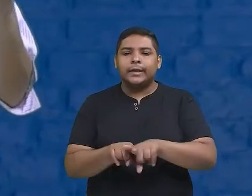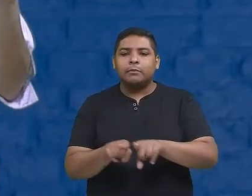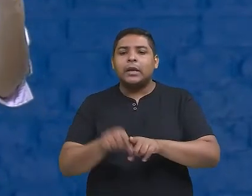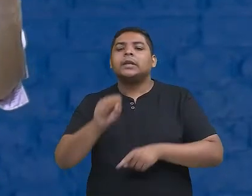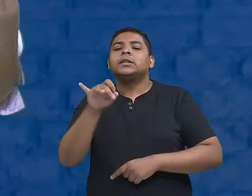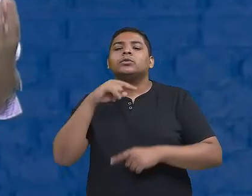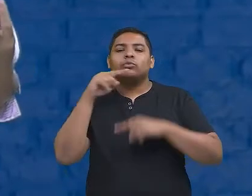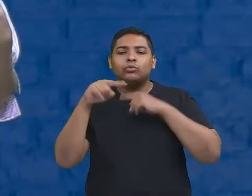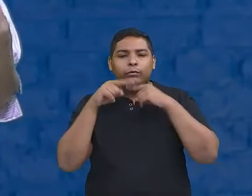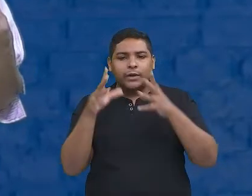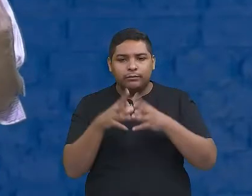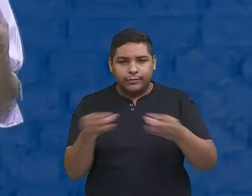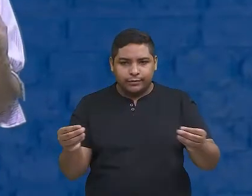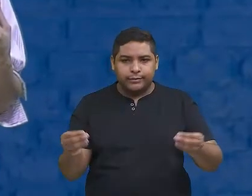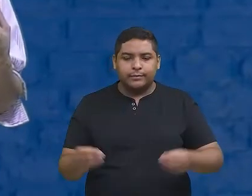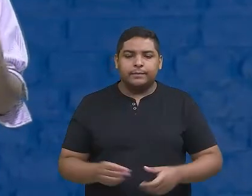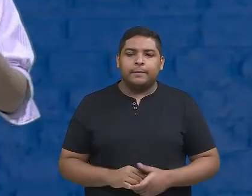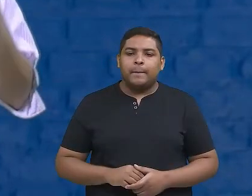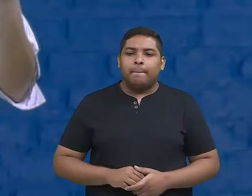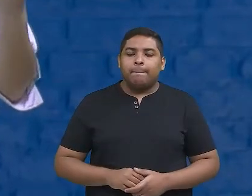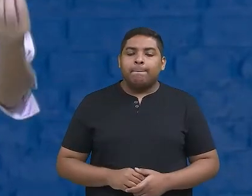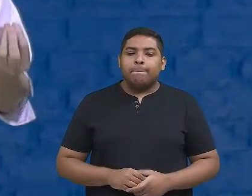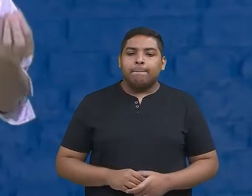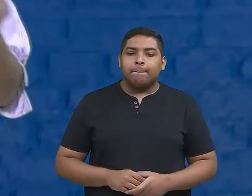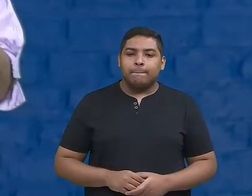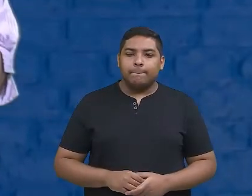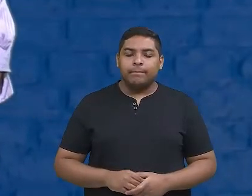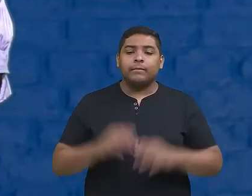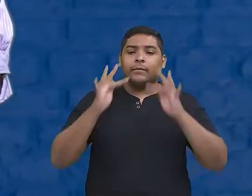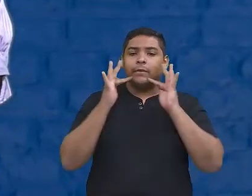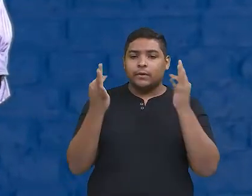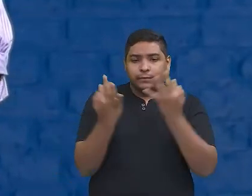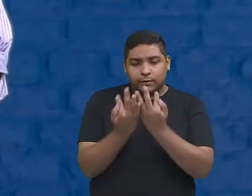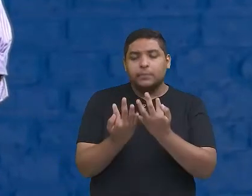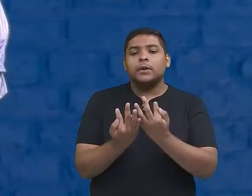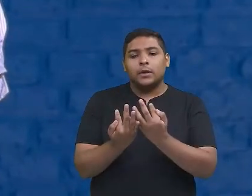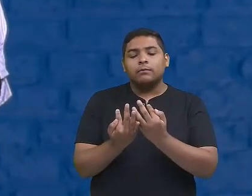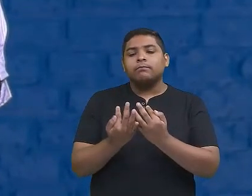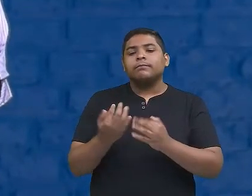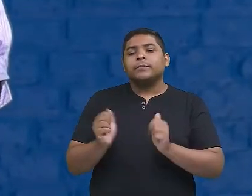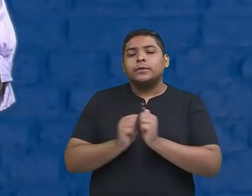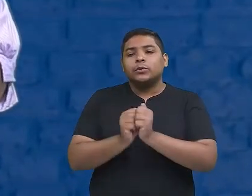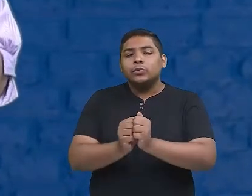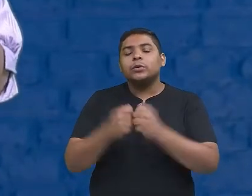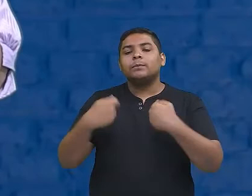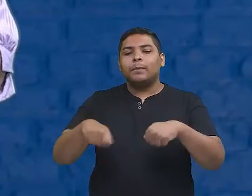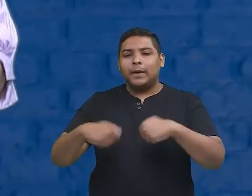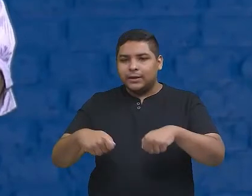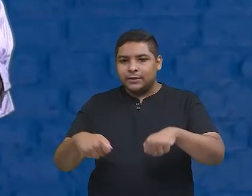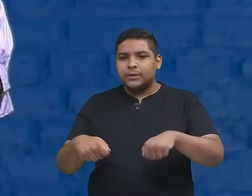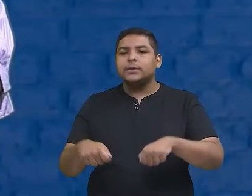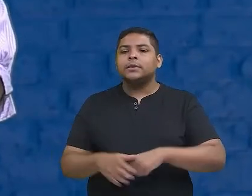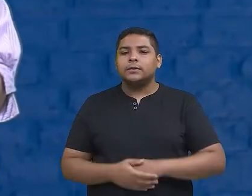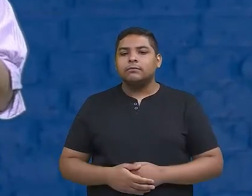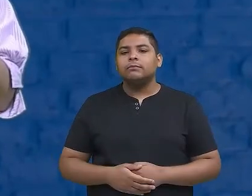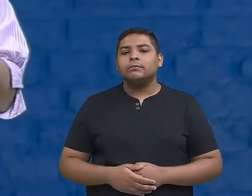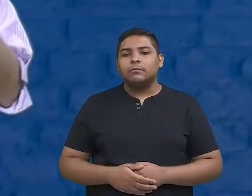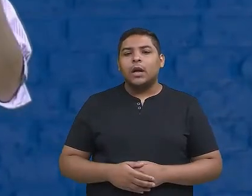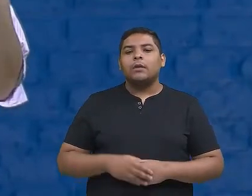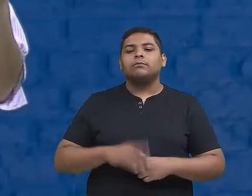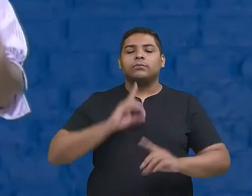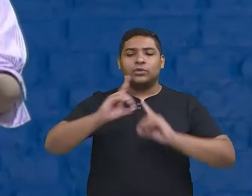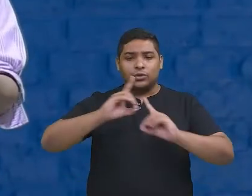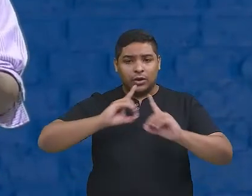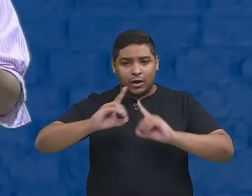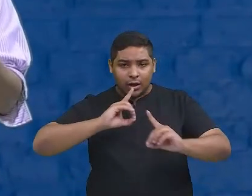essa construção de casa e da família precisam ser realizadas, serem dialogadas.